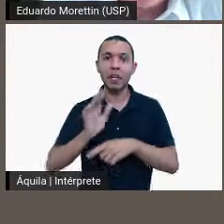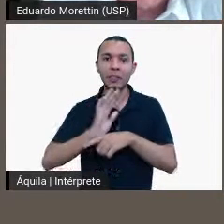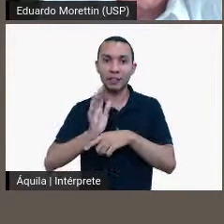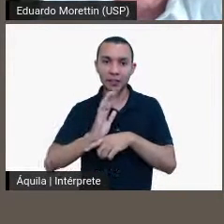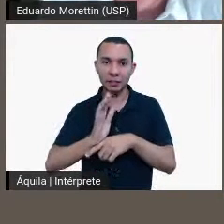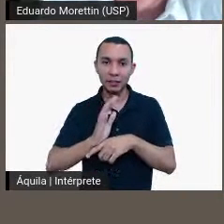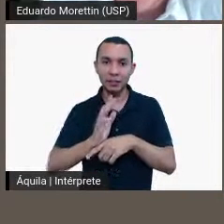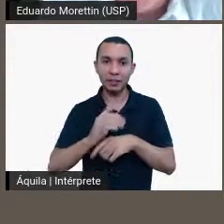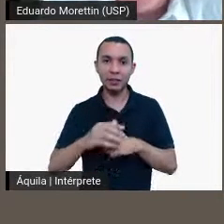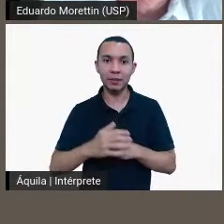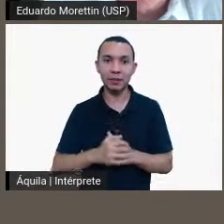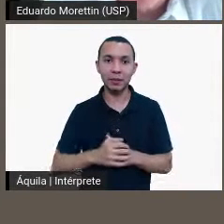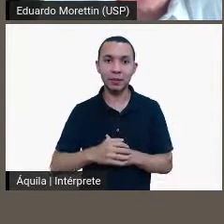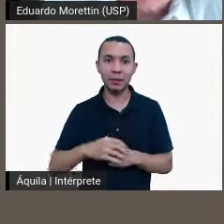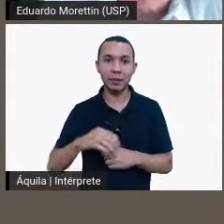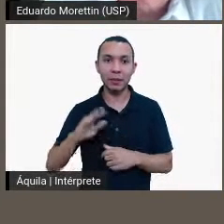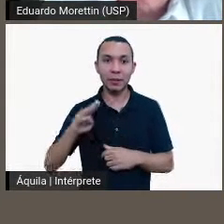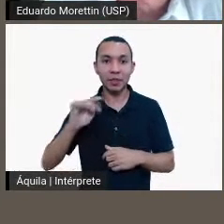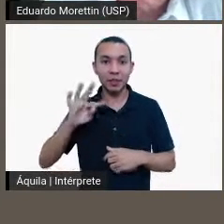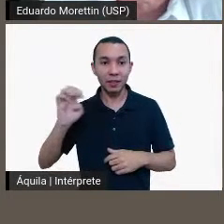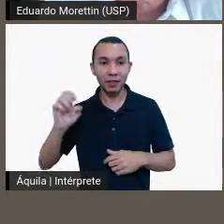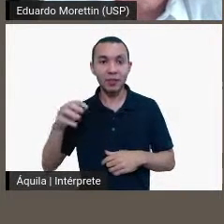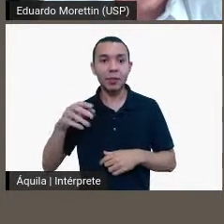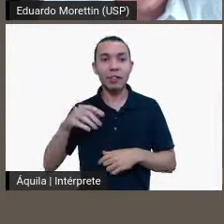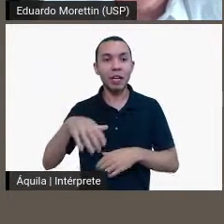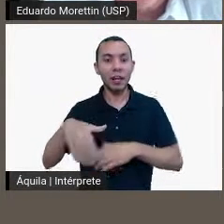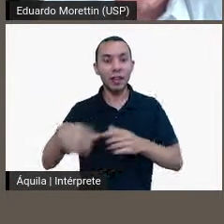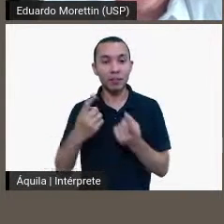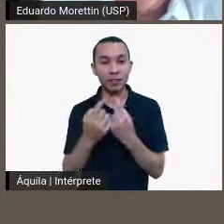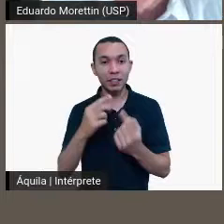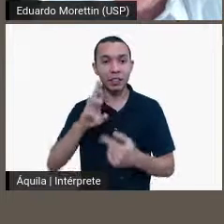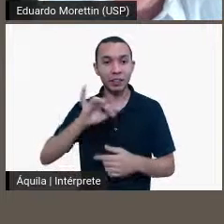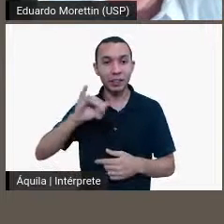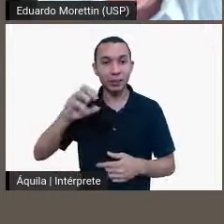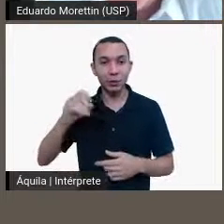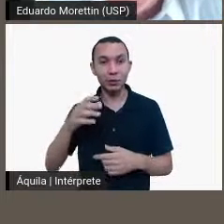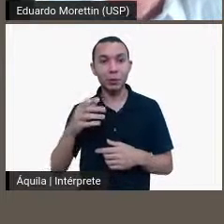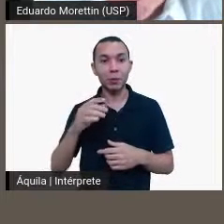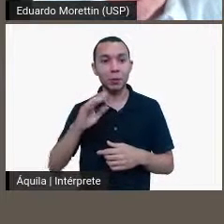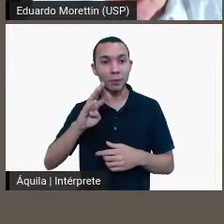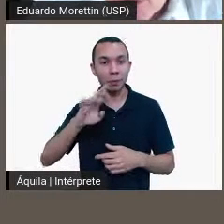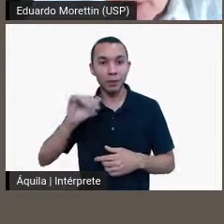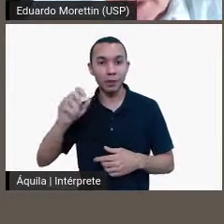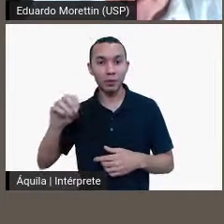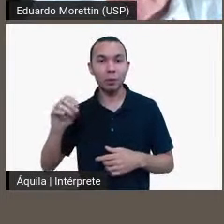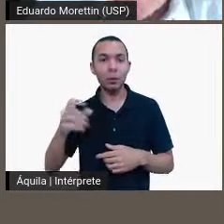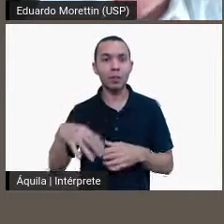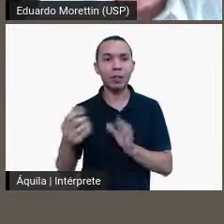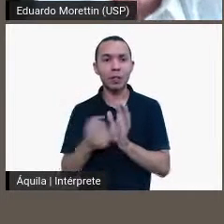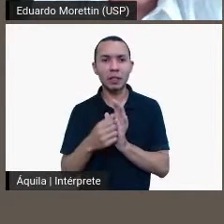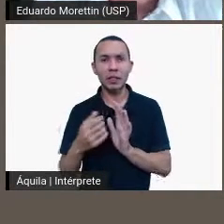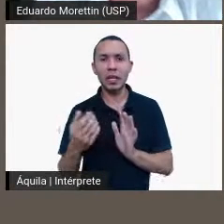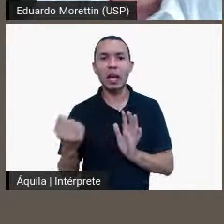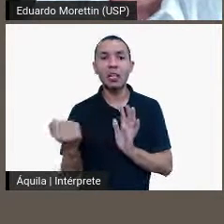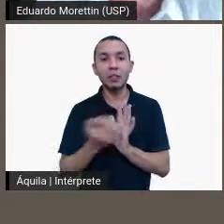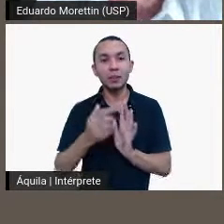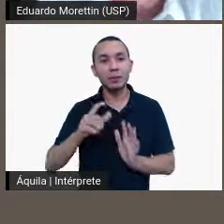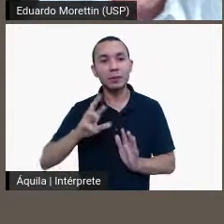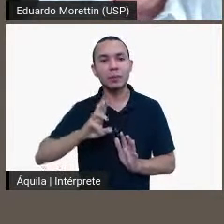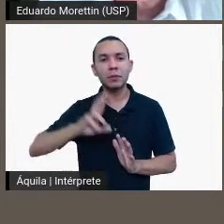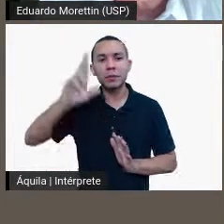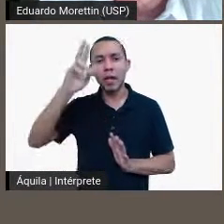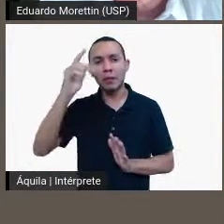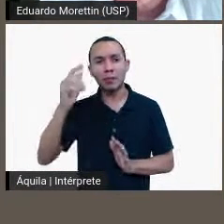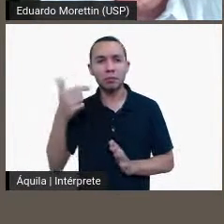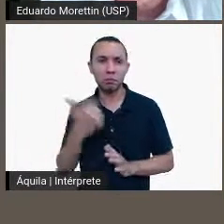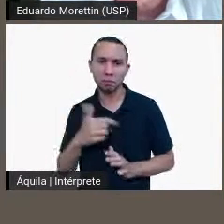Pathé, na Avenida Rio Branco, 1919, sem identificação de autoria. Existem alguns